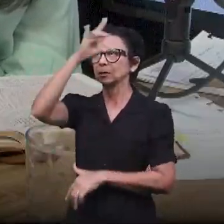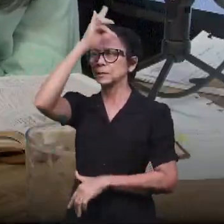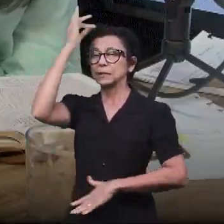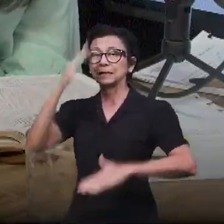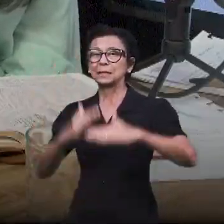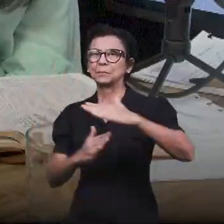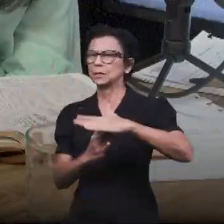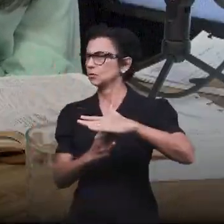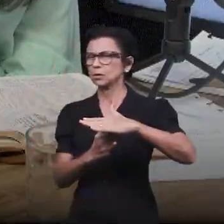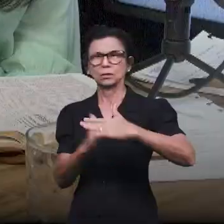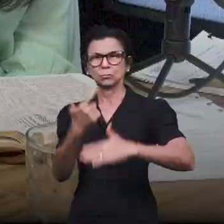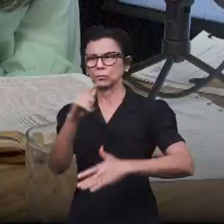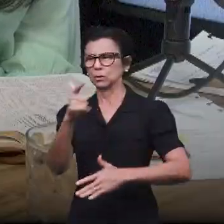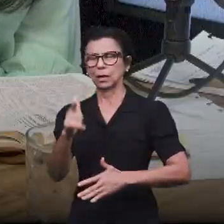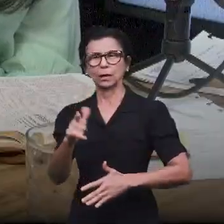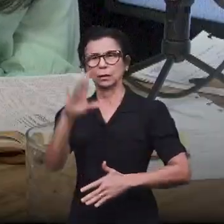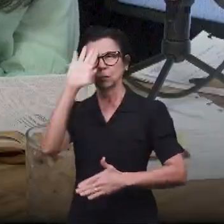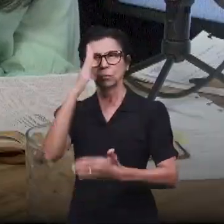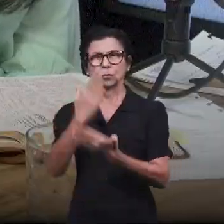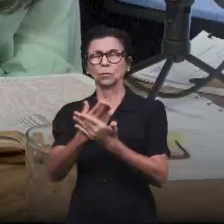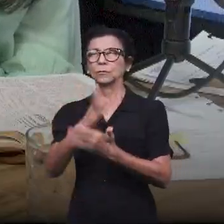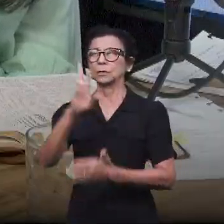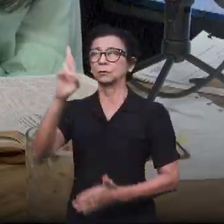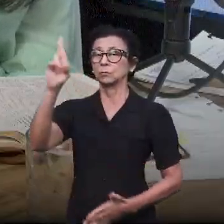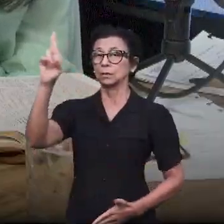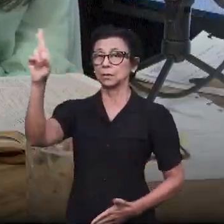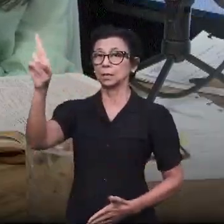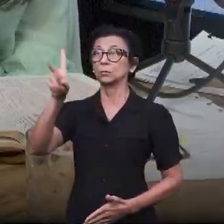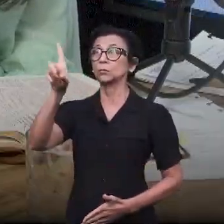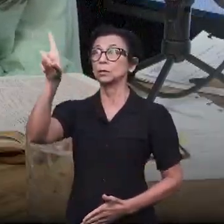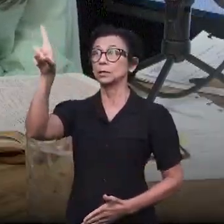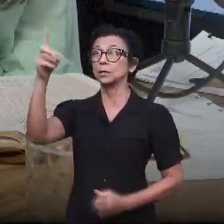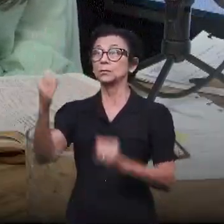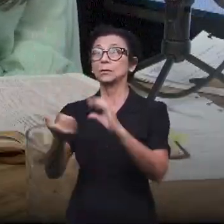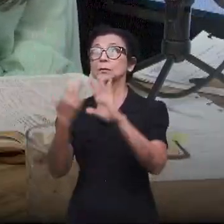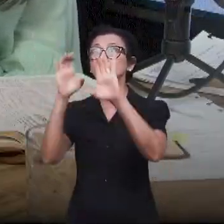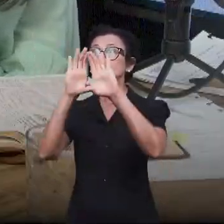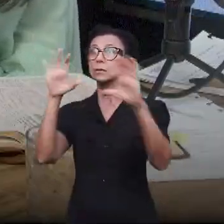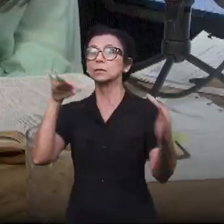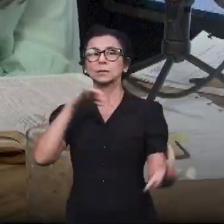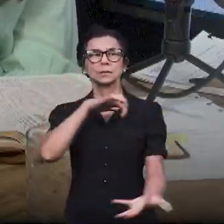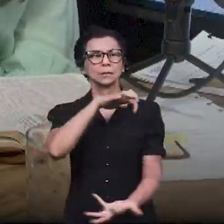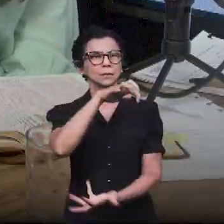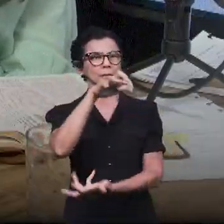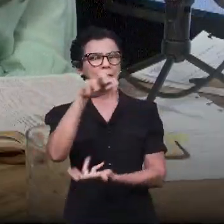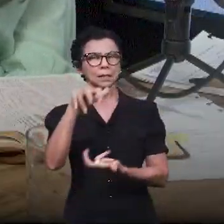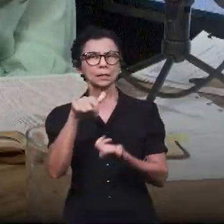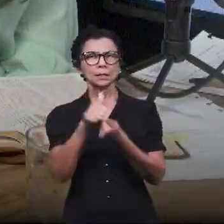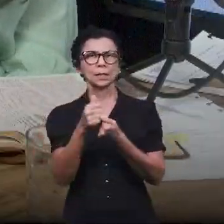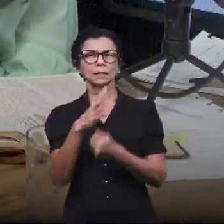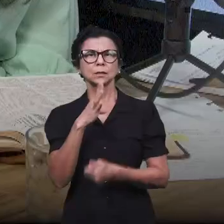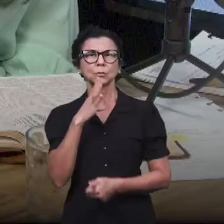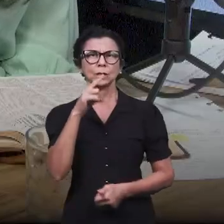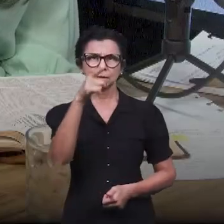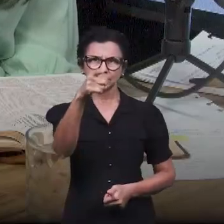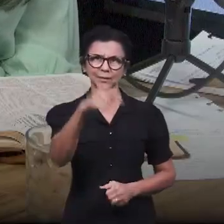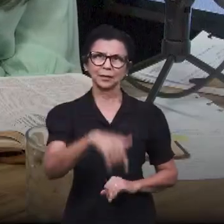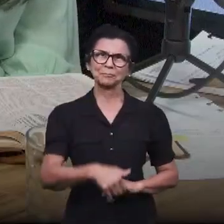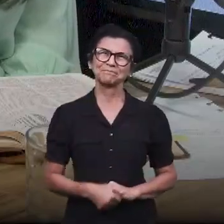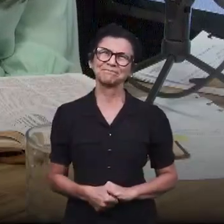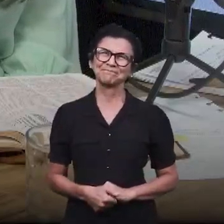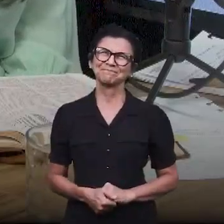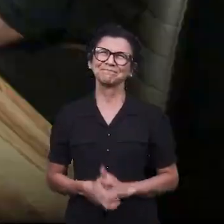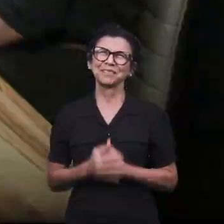Santo na sua vida. Confia no Senhor, confia neste Deus que criou os céus e a terra e que olha para você.